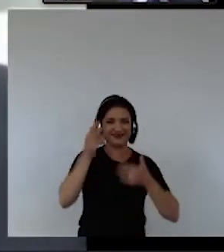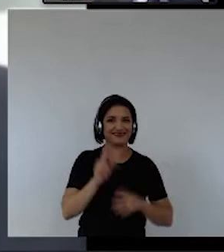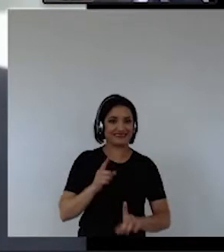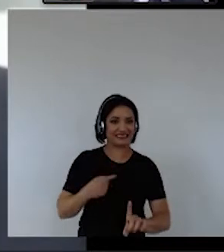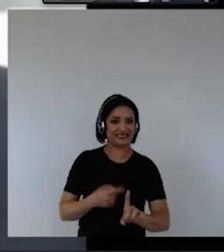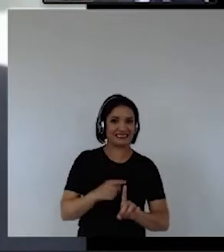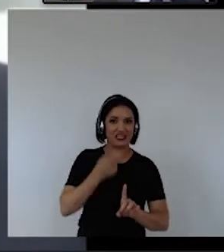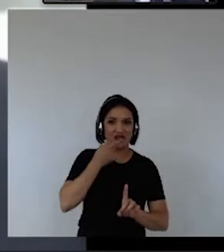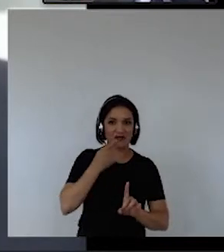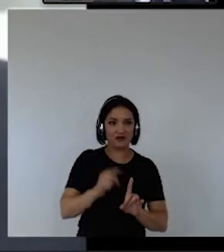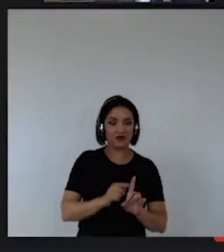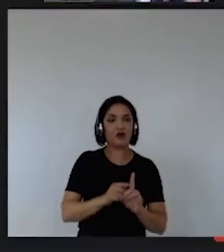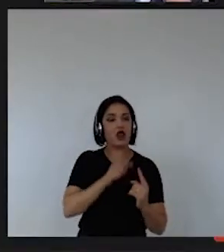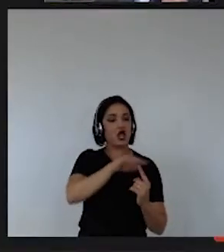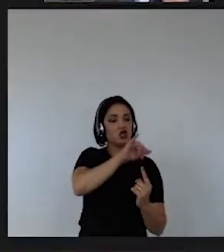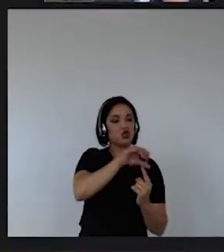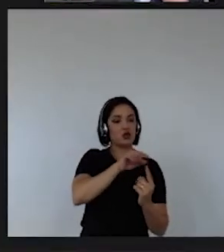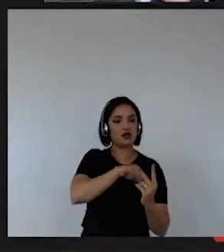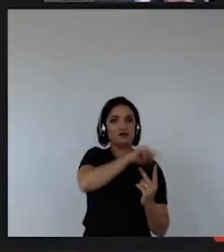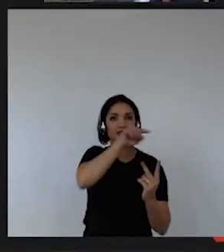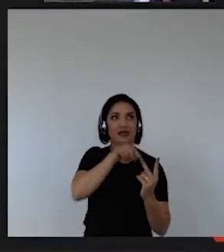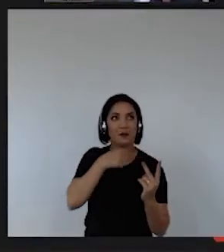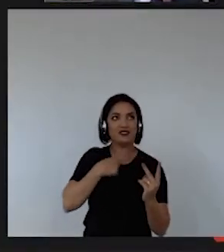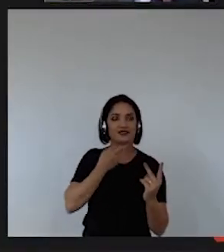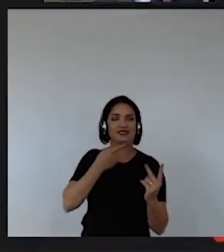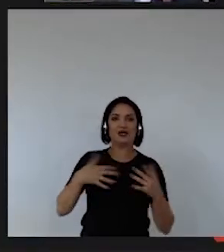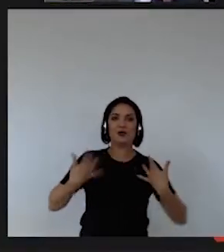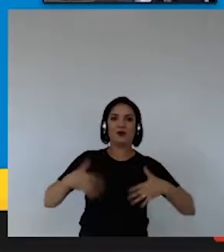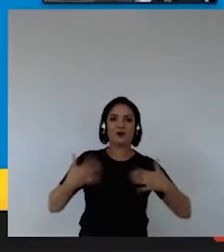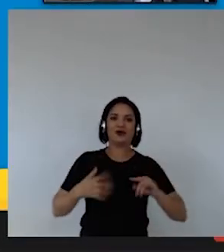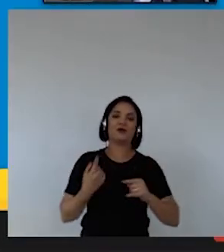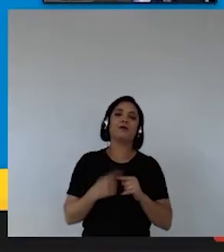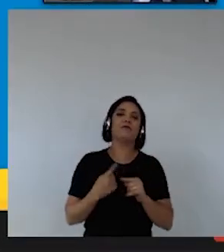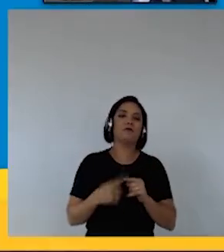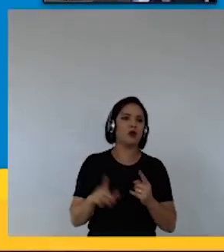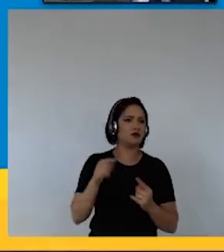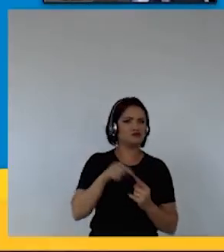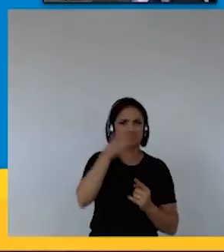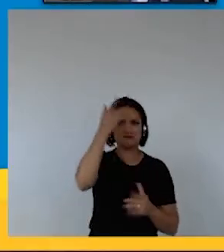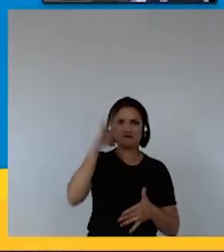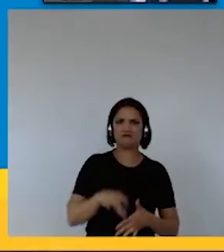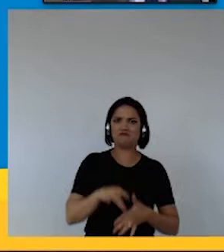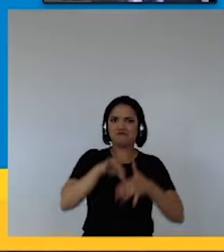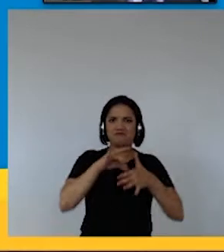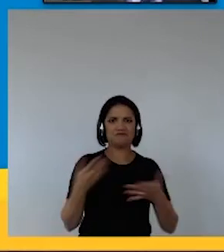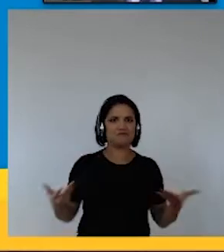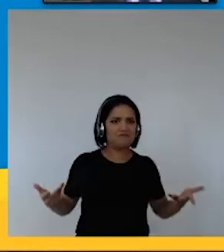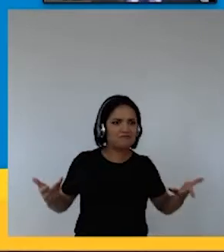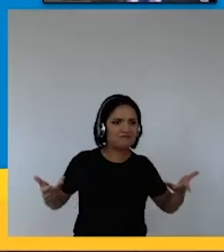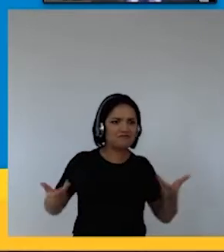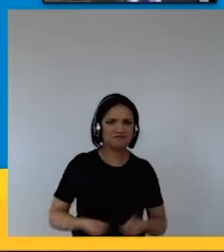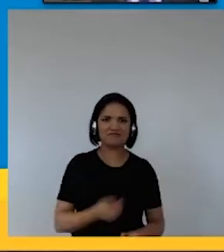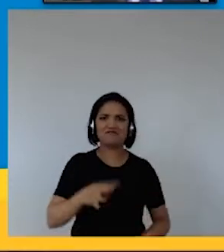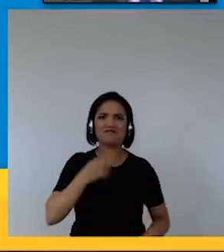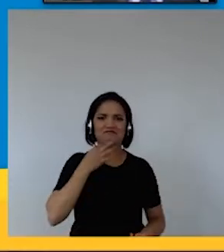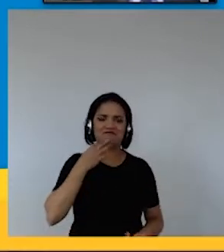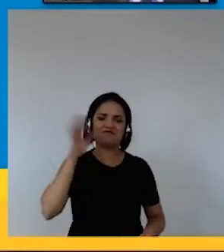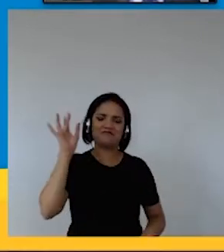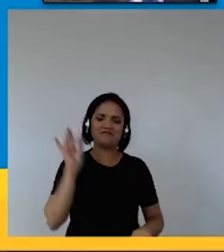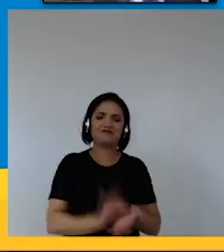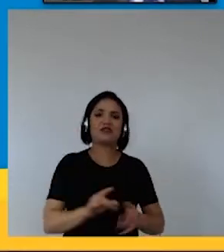falar depois de Joaquim, né? Porque é uma das nossas autoridades de arbitragem da arbitragem